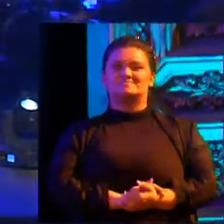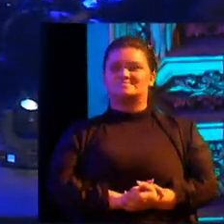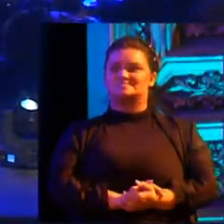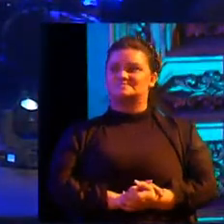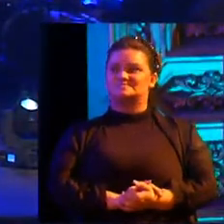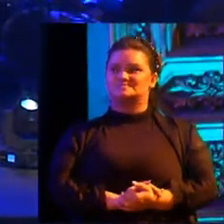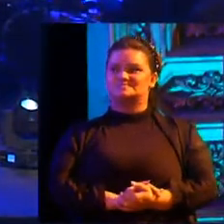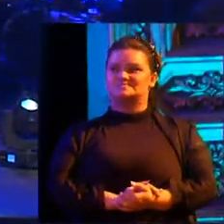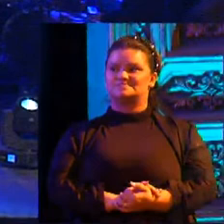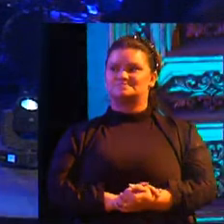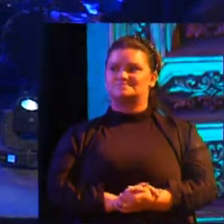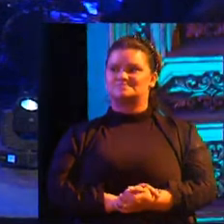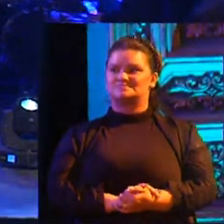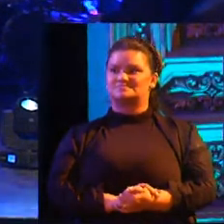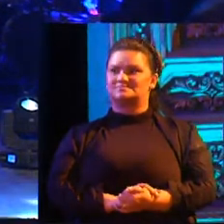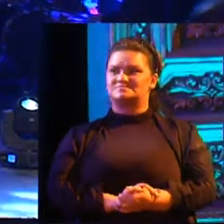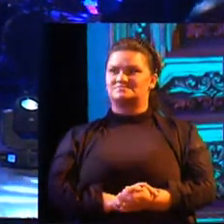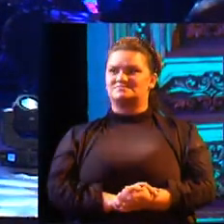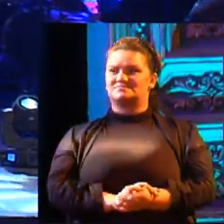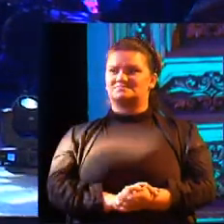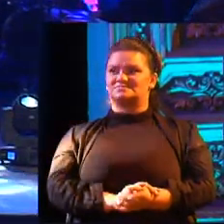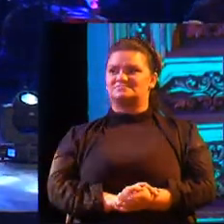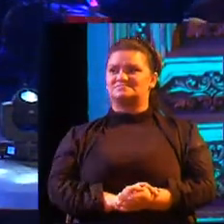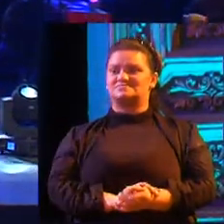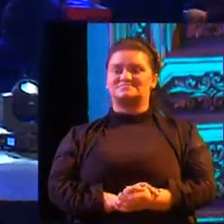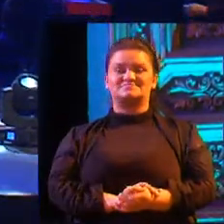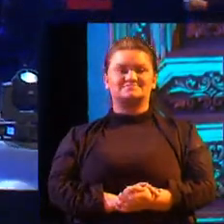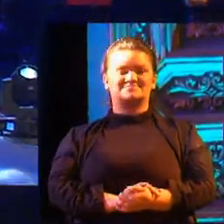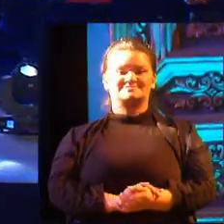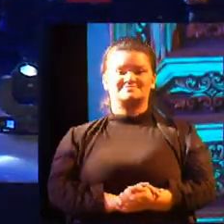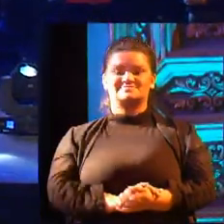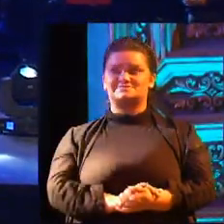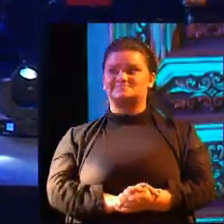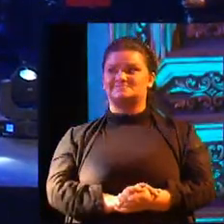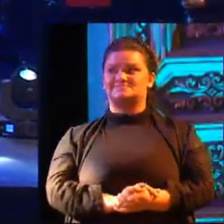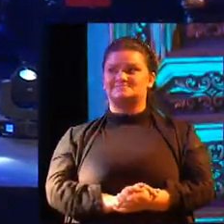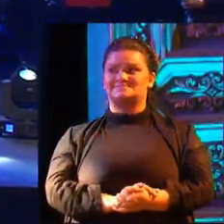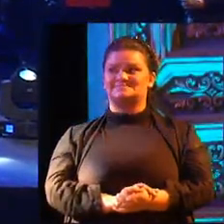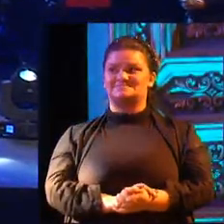Já tá, vocês estão do lado da estrela, gente.